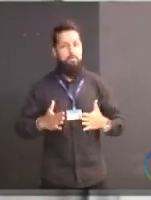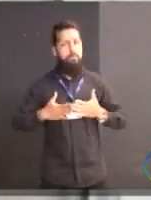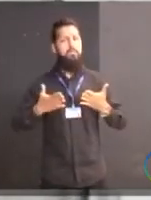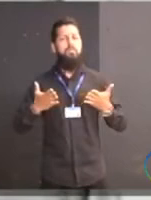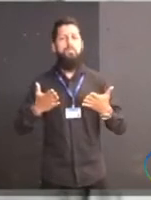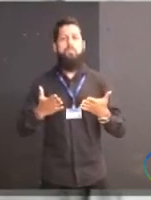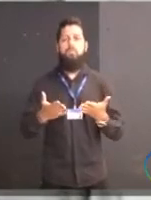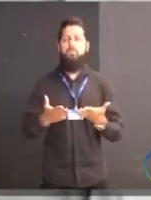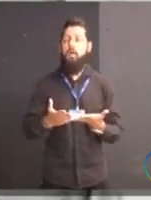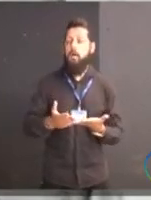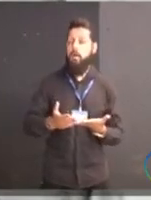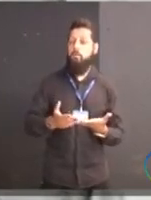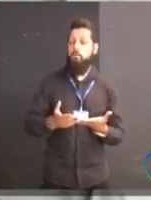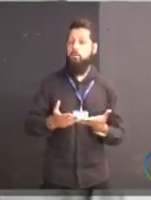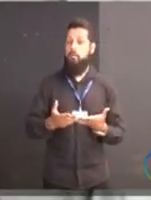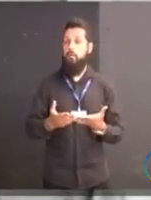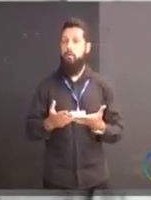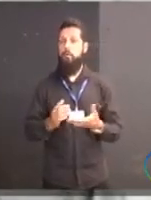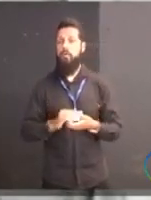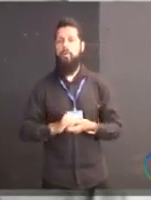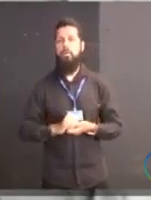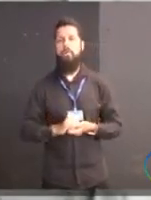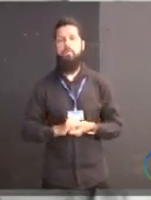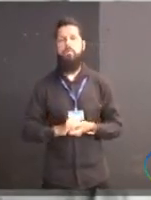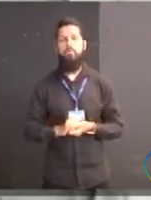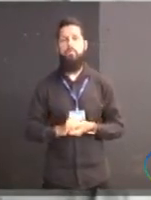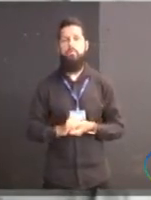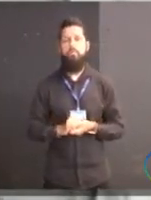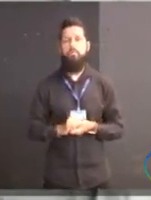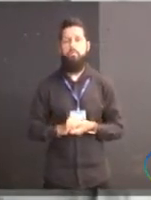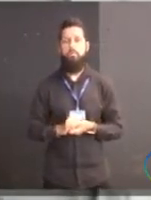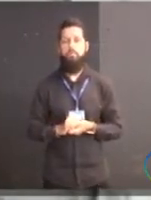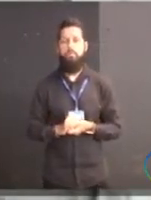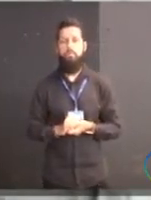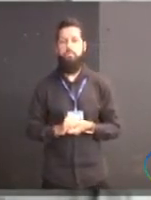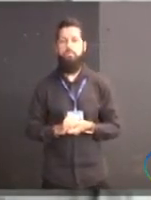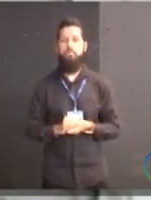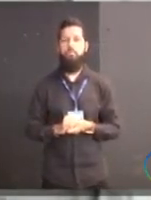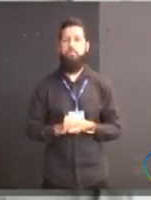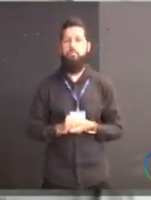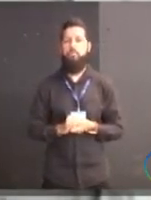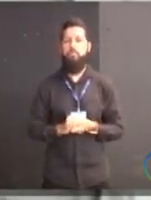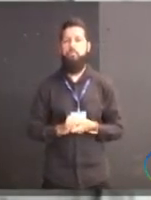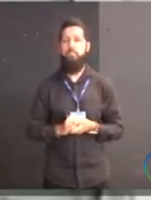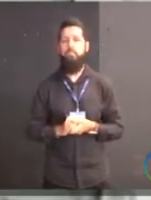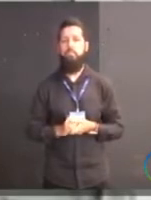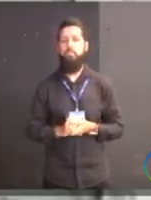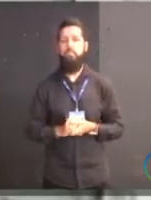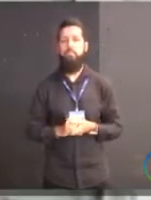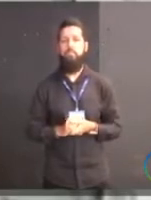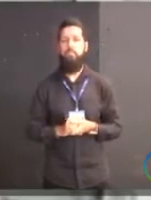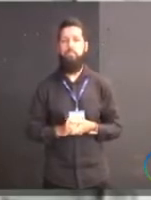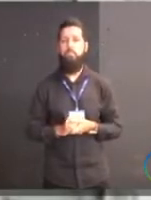inteiro. A maior parte na França, a grande parte na Bélgica, por exemplo. Então ele me disse que